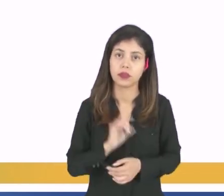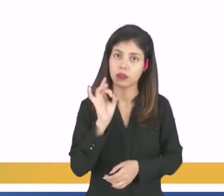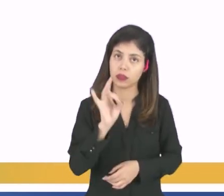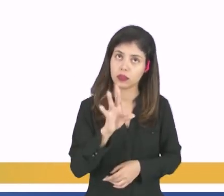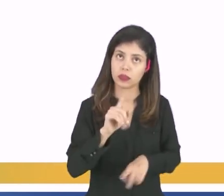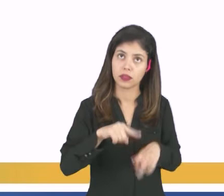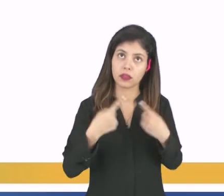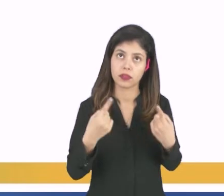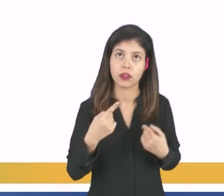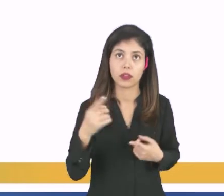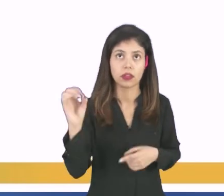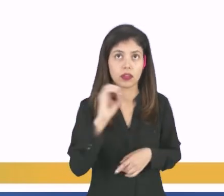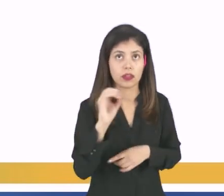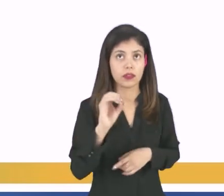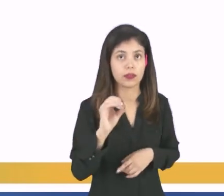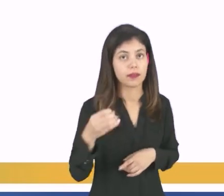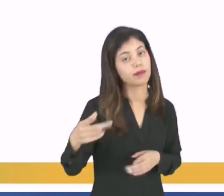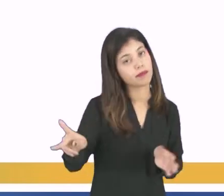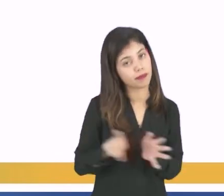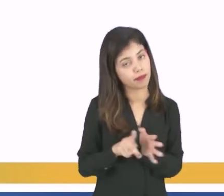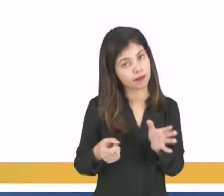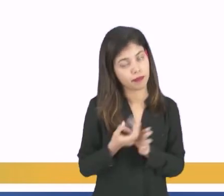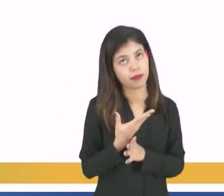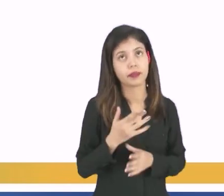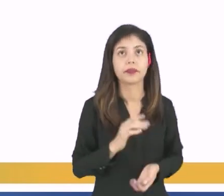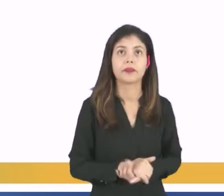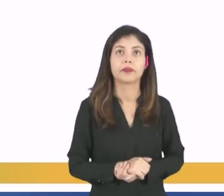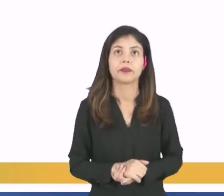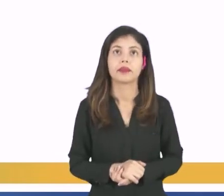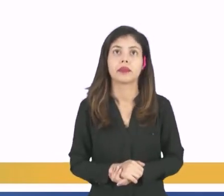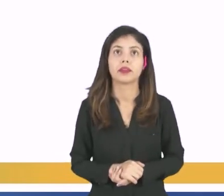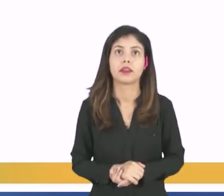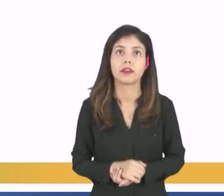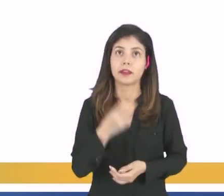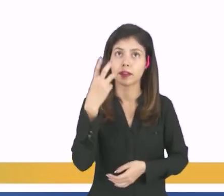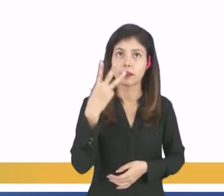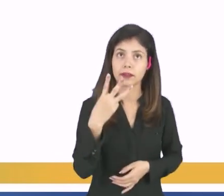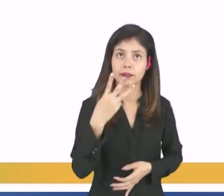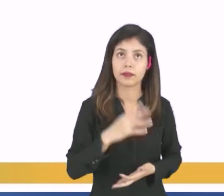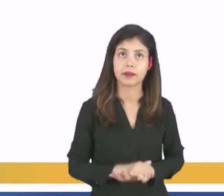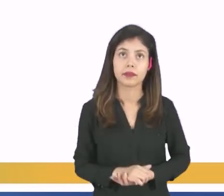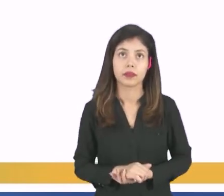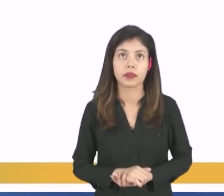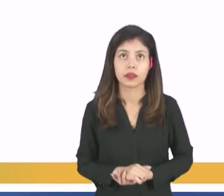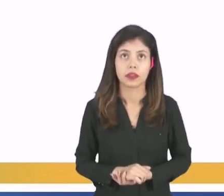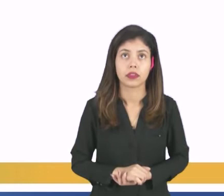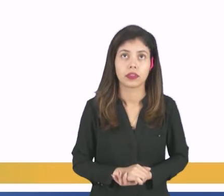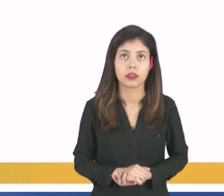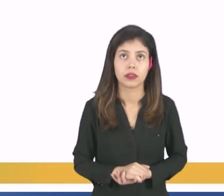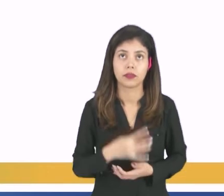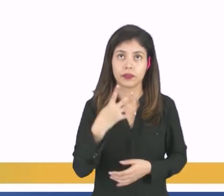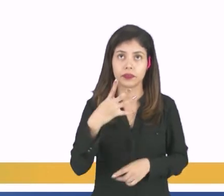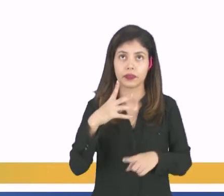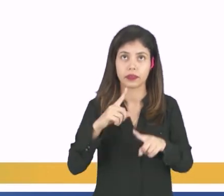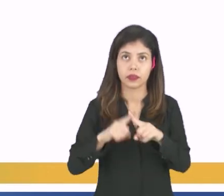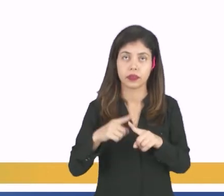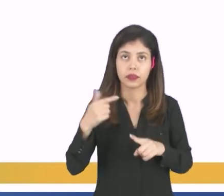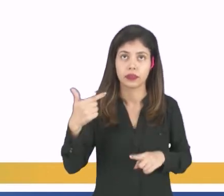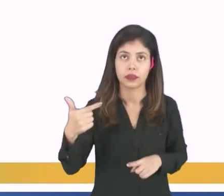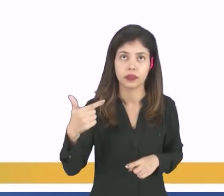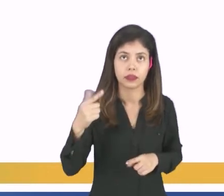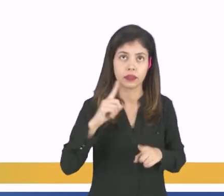nós temos mais oxigênio no lado dos produtos, certo? Temos aqui, ó, 3. Então, 4